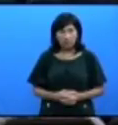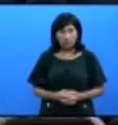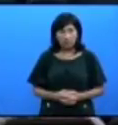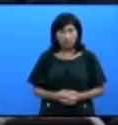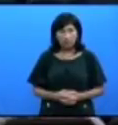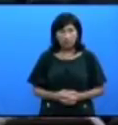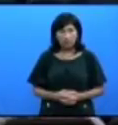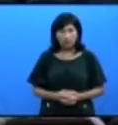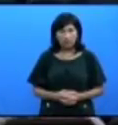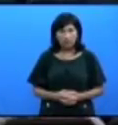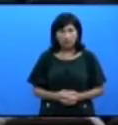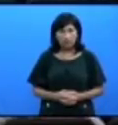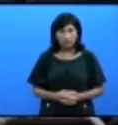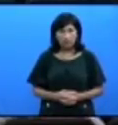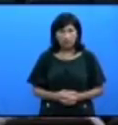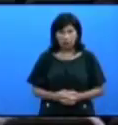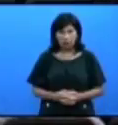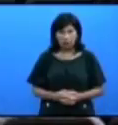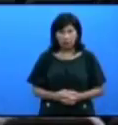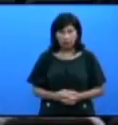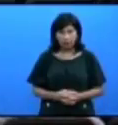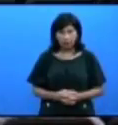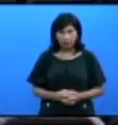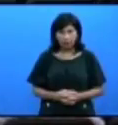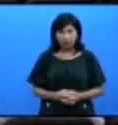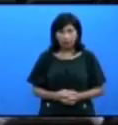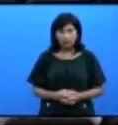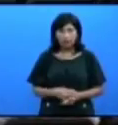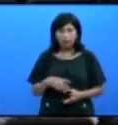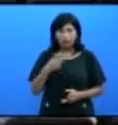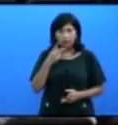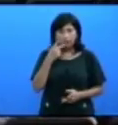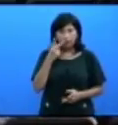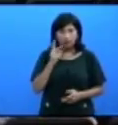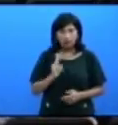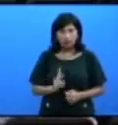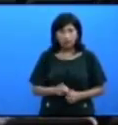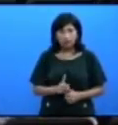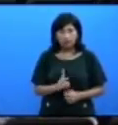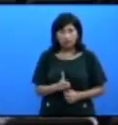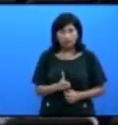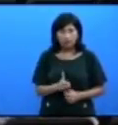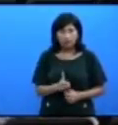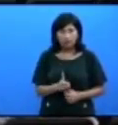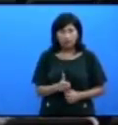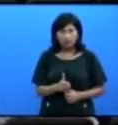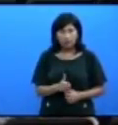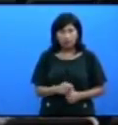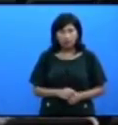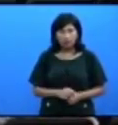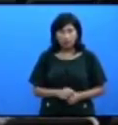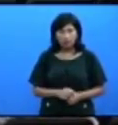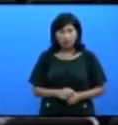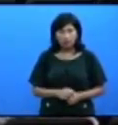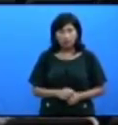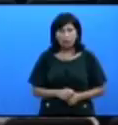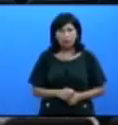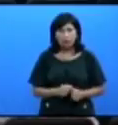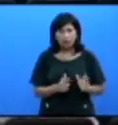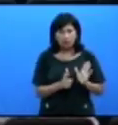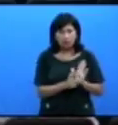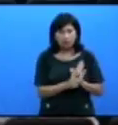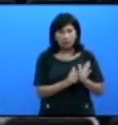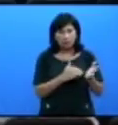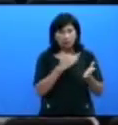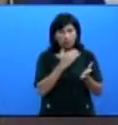Bom, como nós sempre dissemos, acho que esta lei, a lei orçamentária,